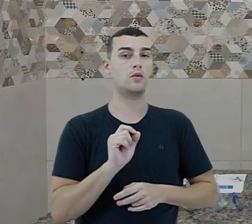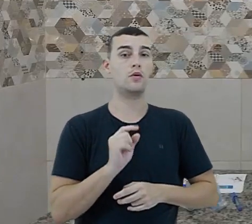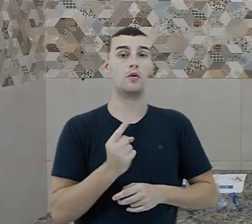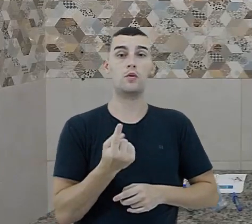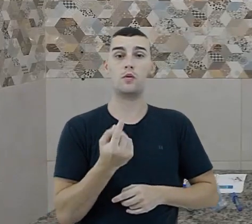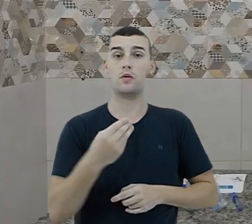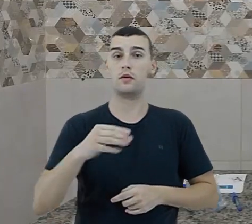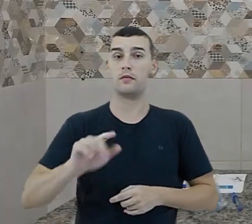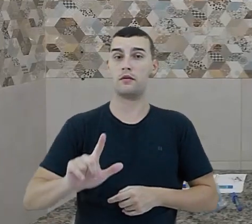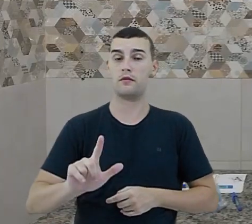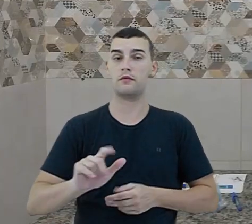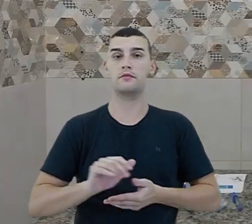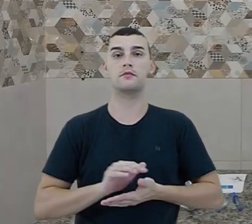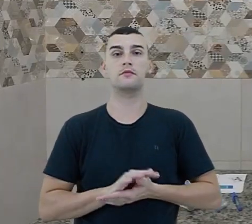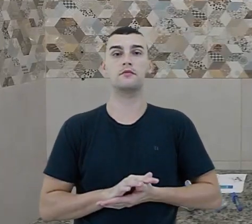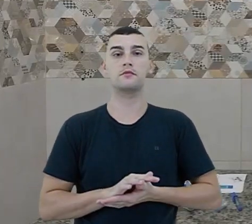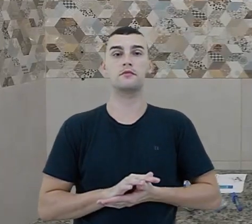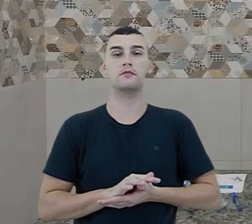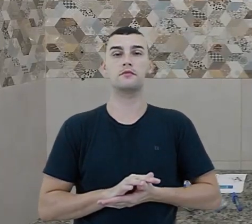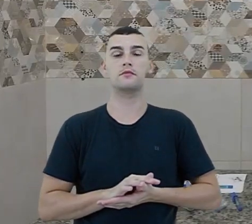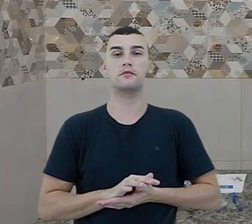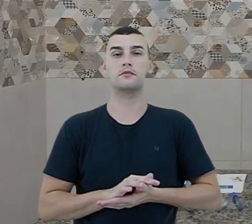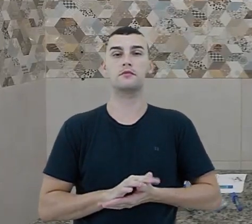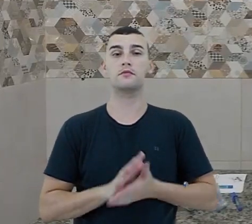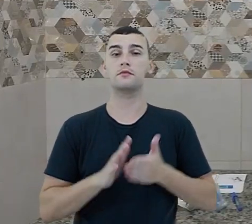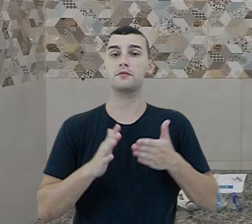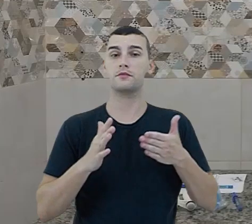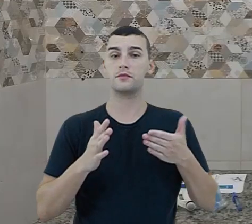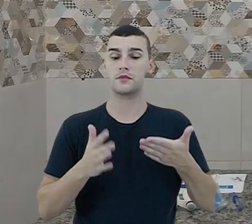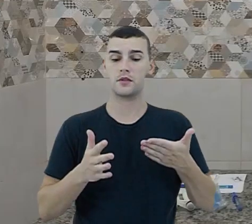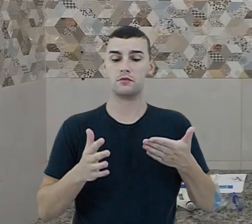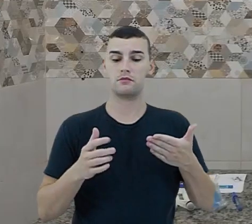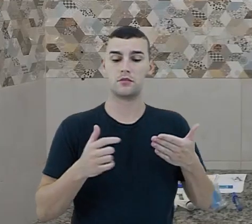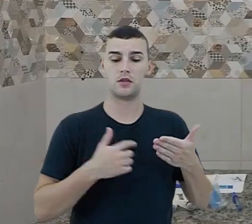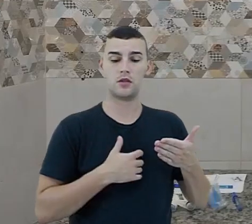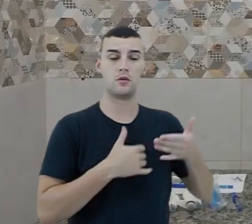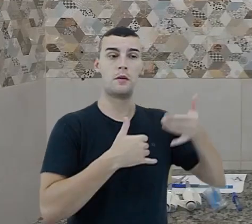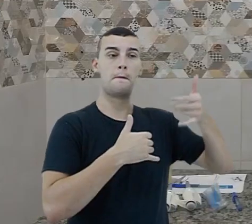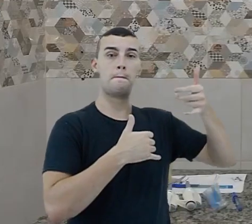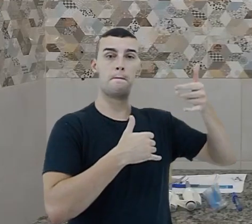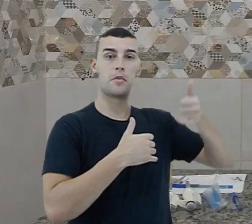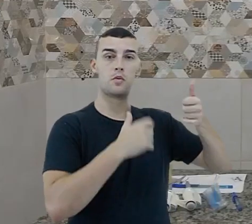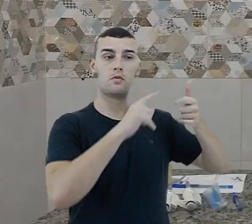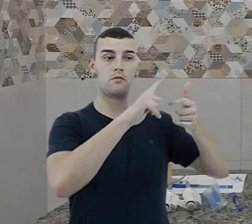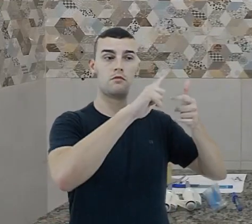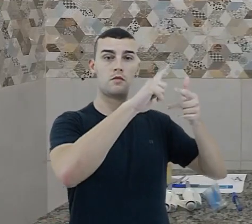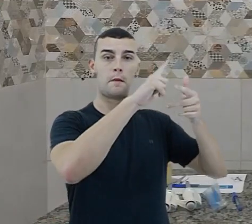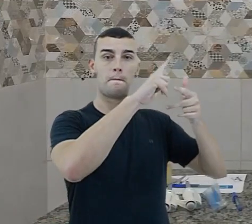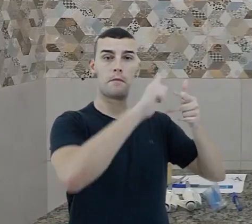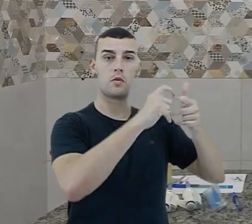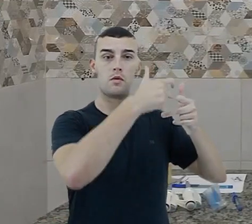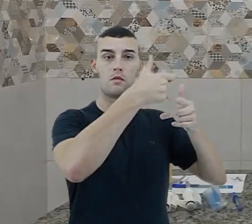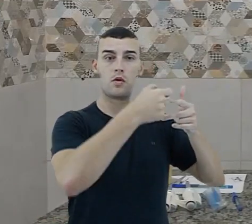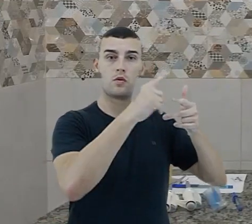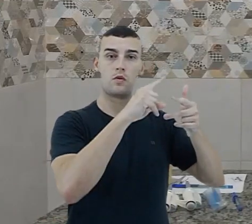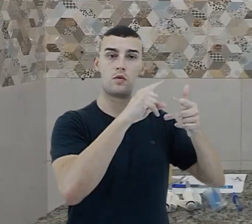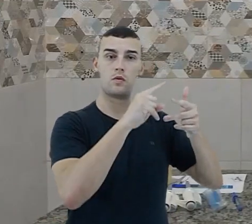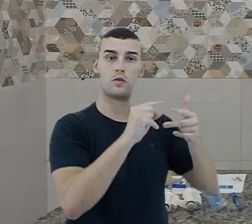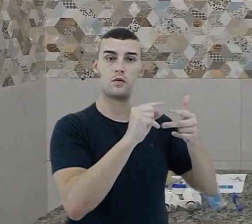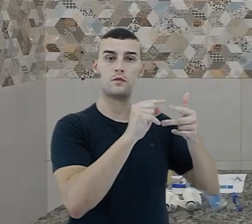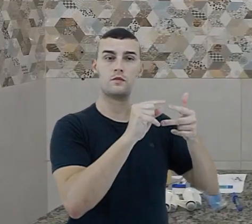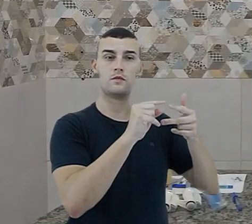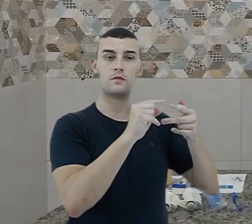caso aqui, de 1 ml, ou seja, 1000 microlitros. Então eu venho aqui,